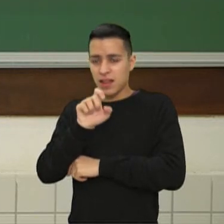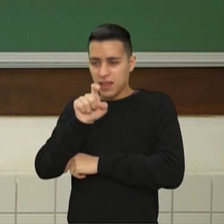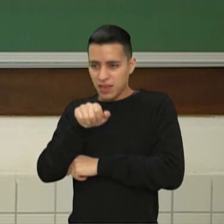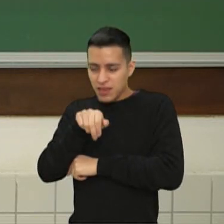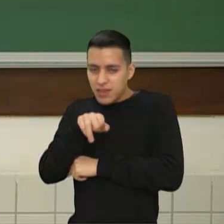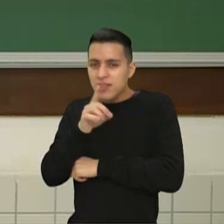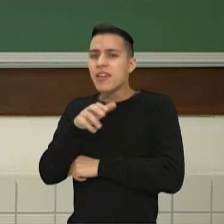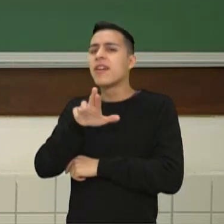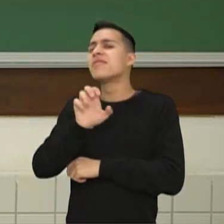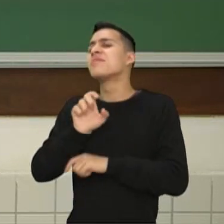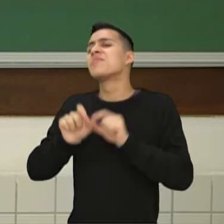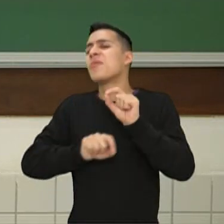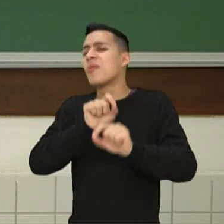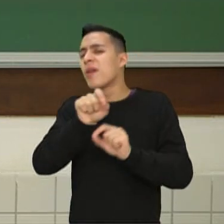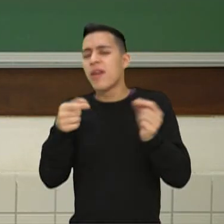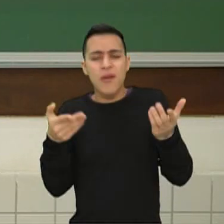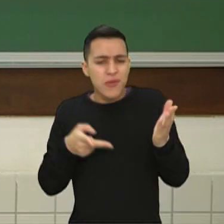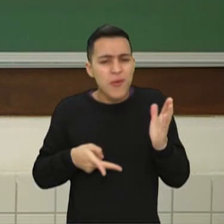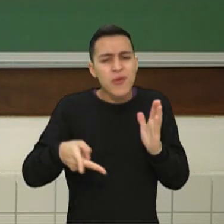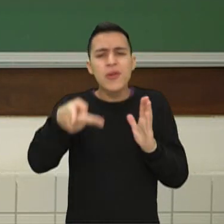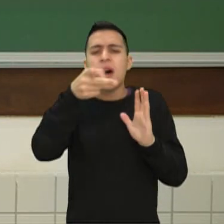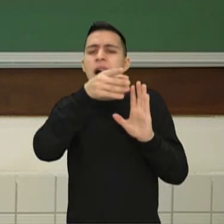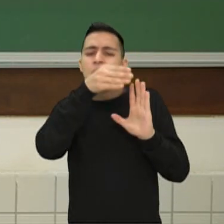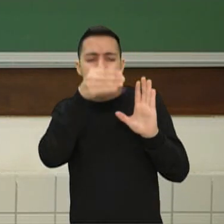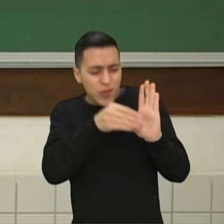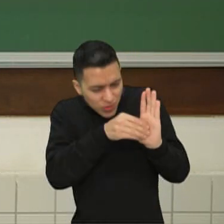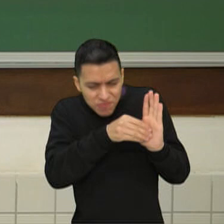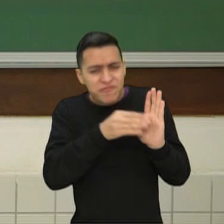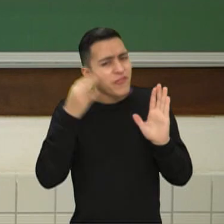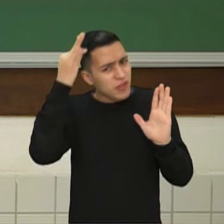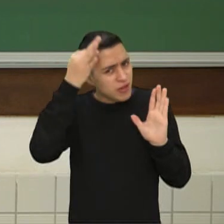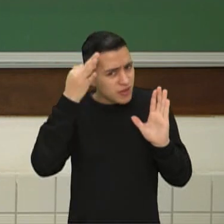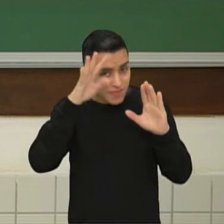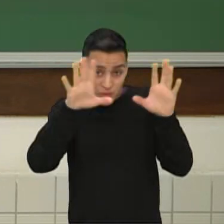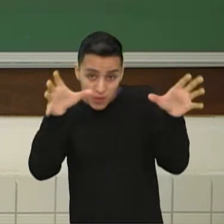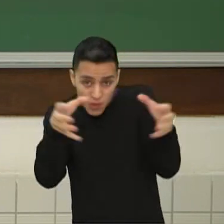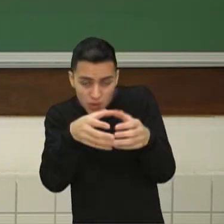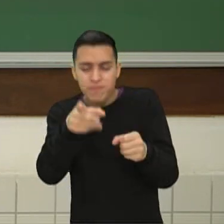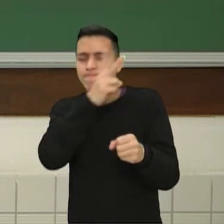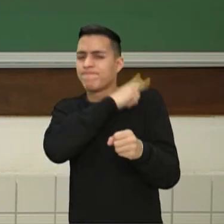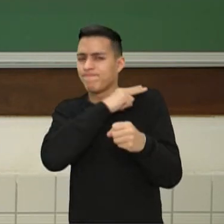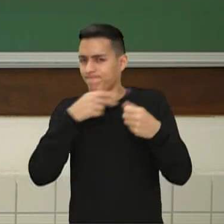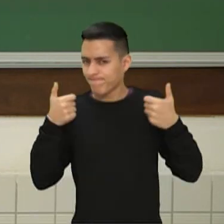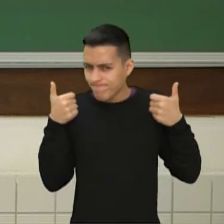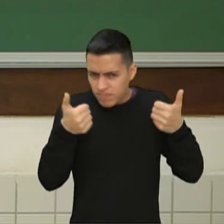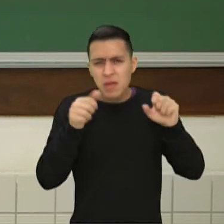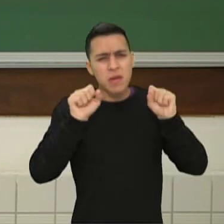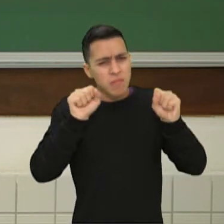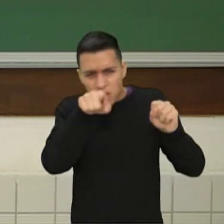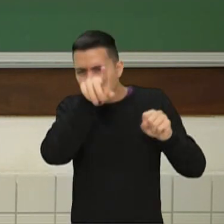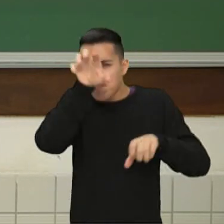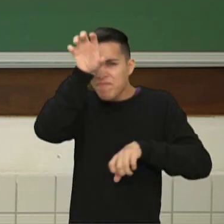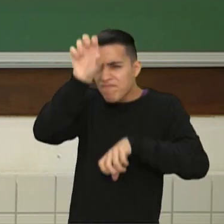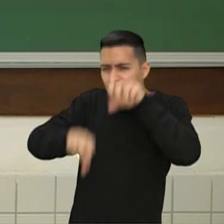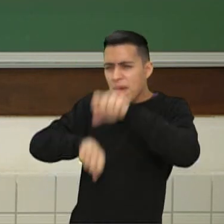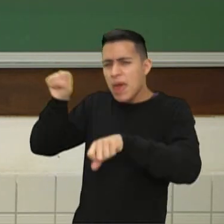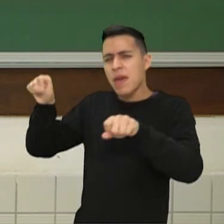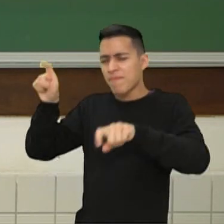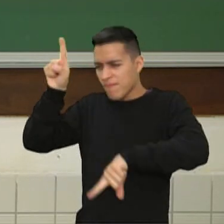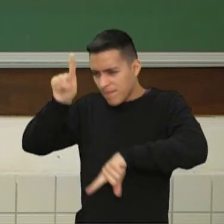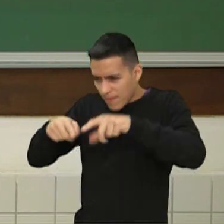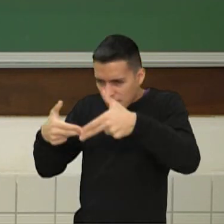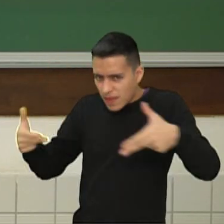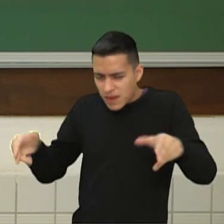hoje daremos continuidade ao nosso conteúdo de filosofia para o segundo ano, né? Então pode pegar o seu material para realizar